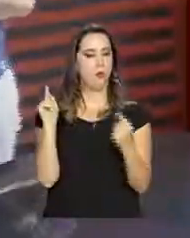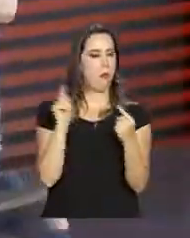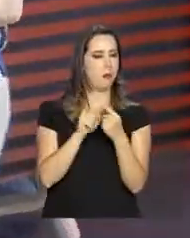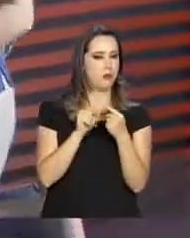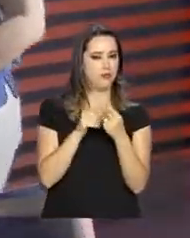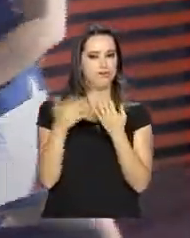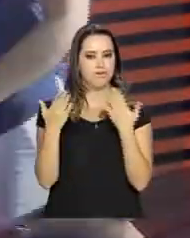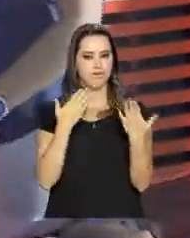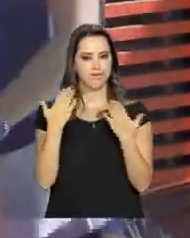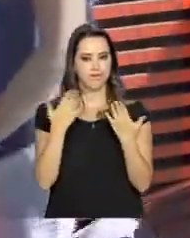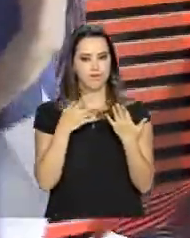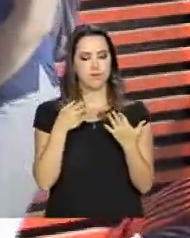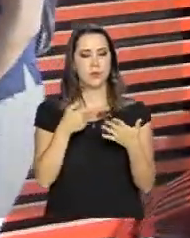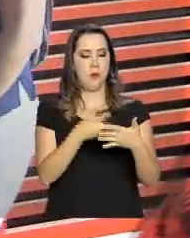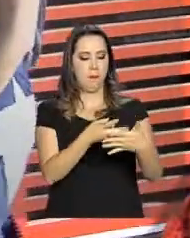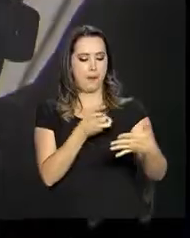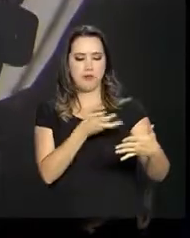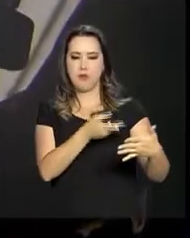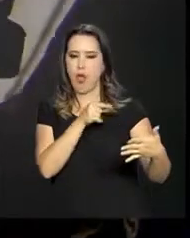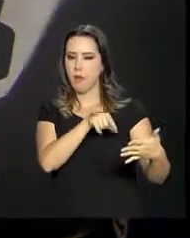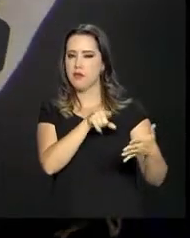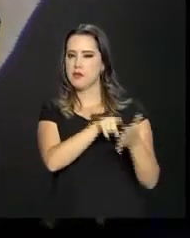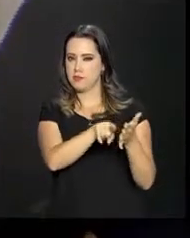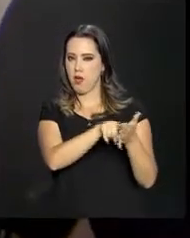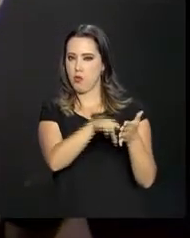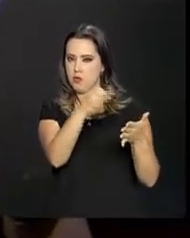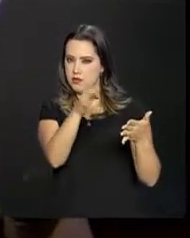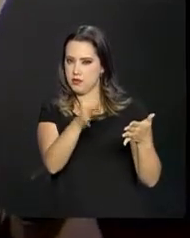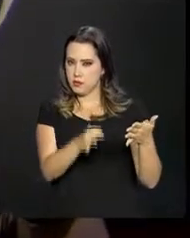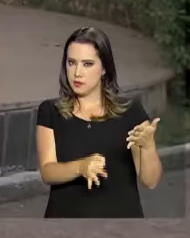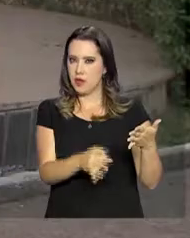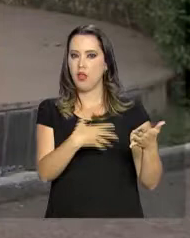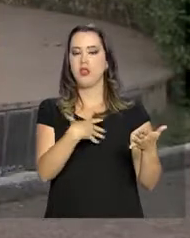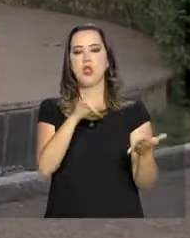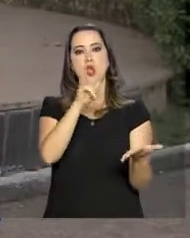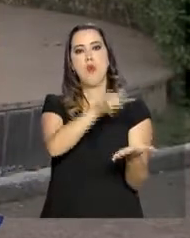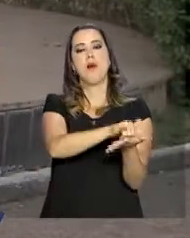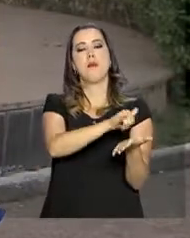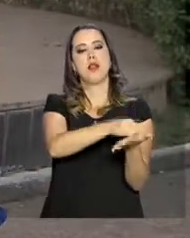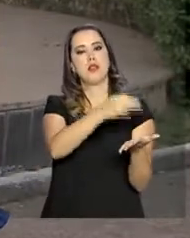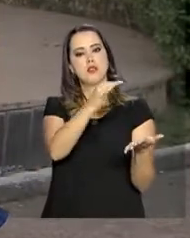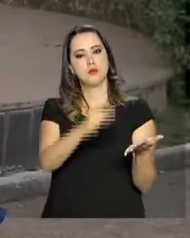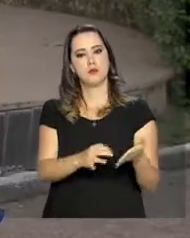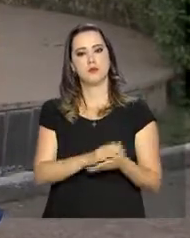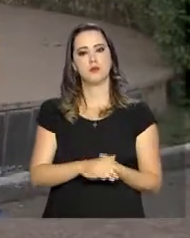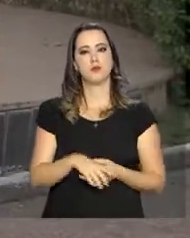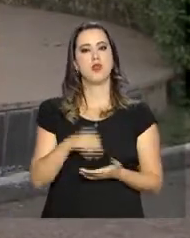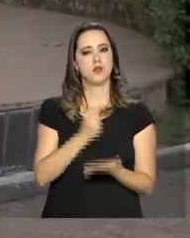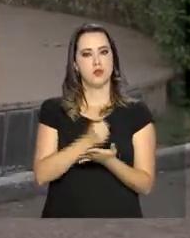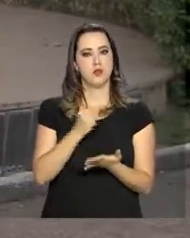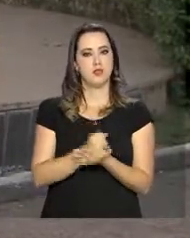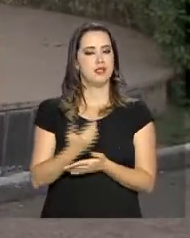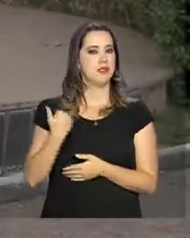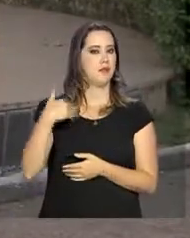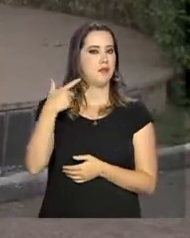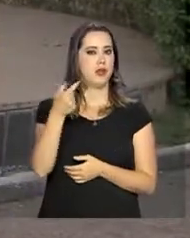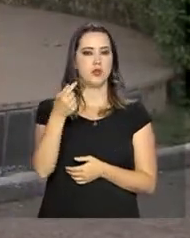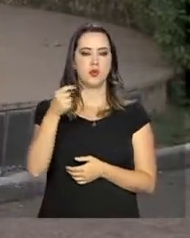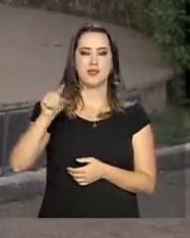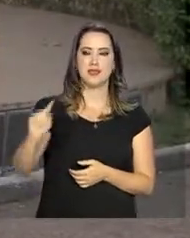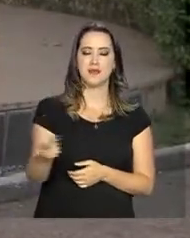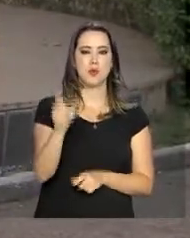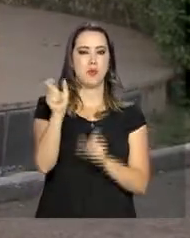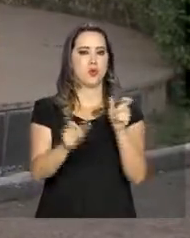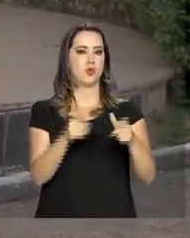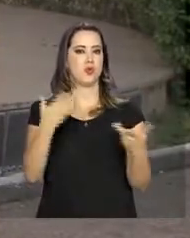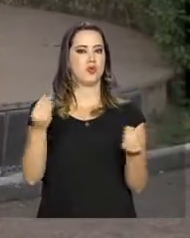objetivo é avaliar aspectos do questionário e o funcionamento do aplicativo. Nós vamos contratar mais de 200 mil pessoas. Você imagina com 200 mil pessoas em